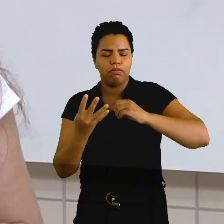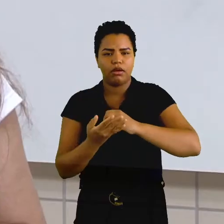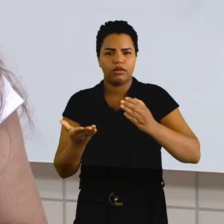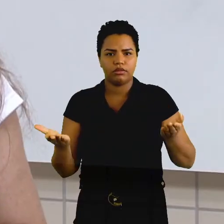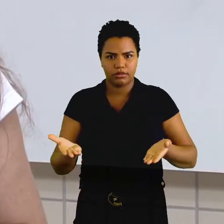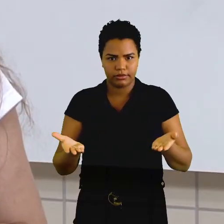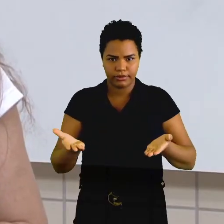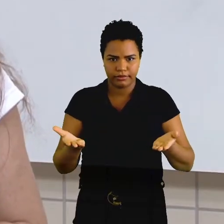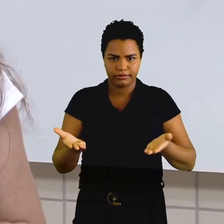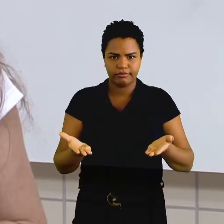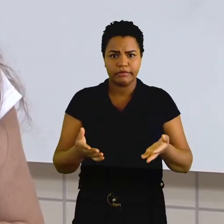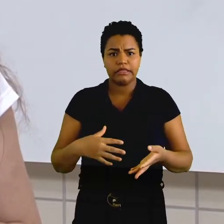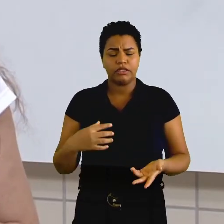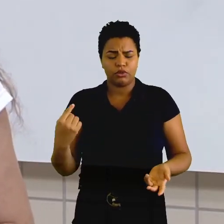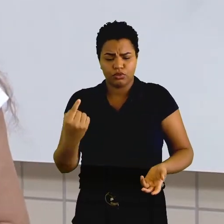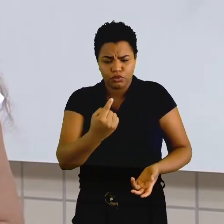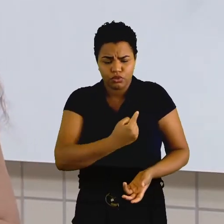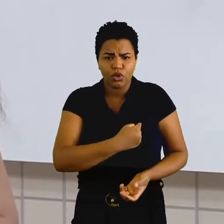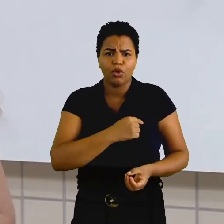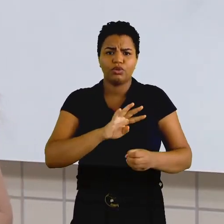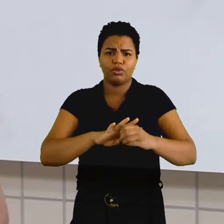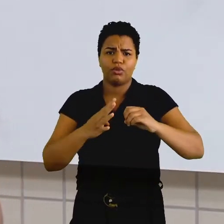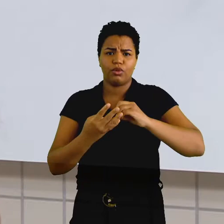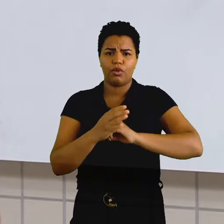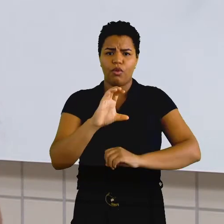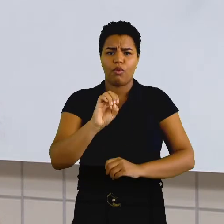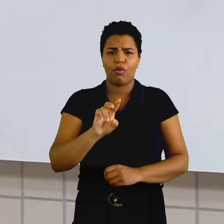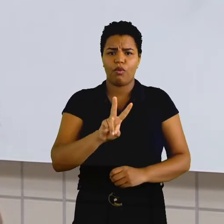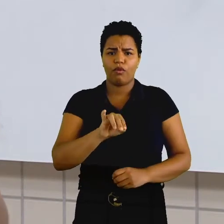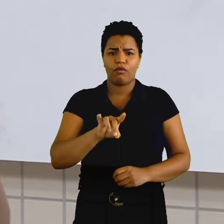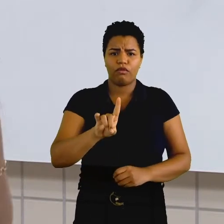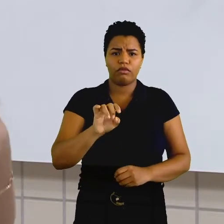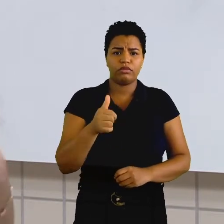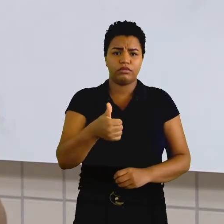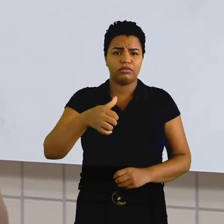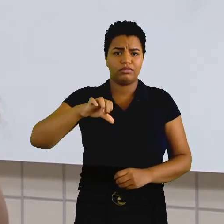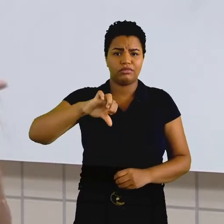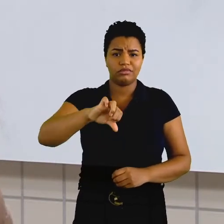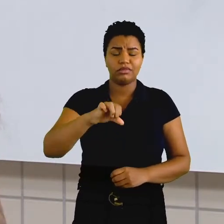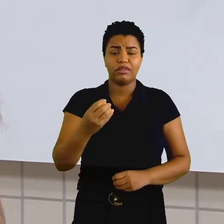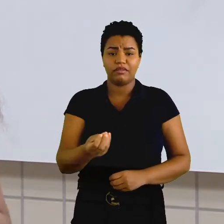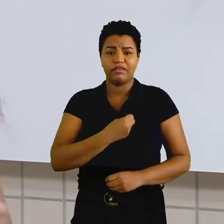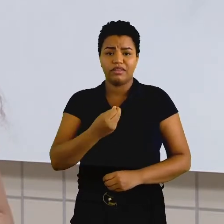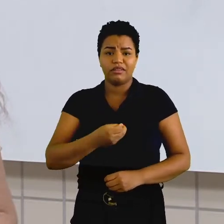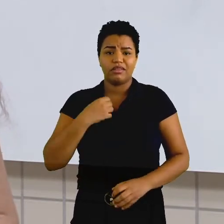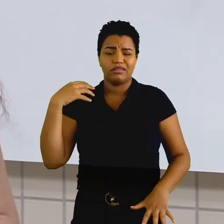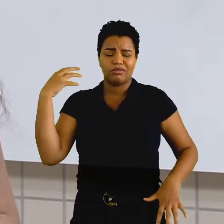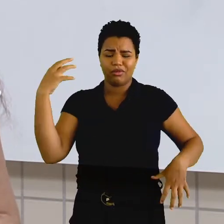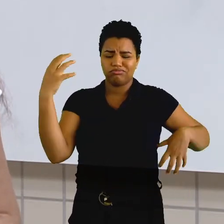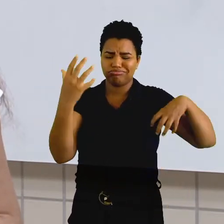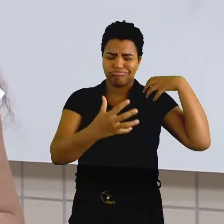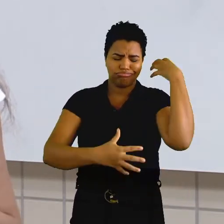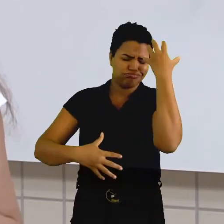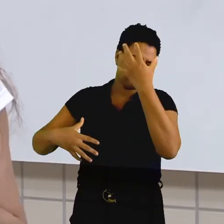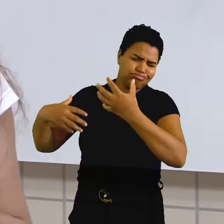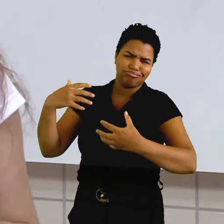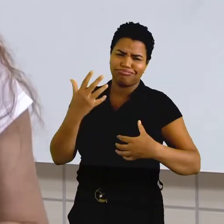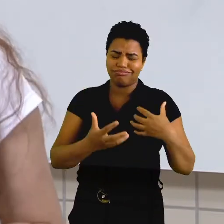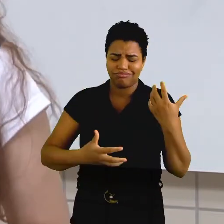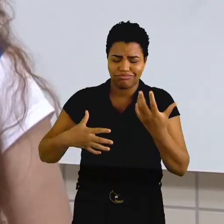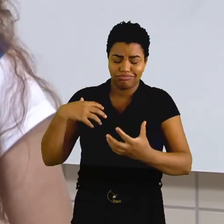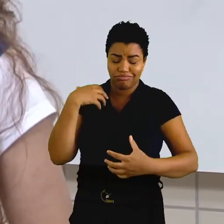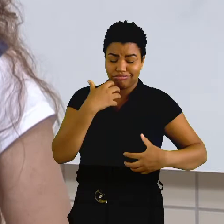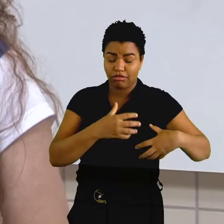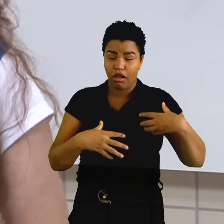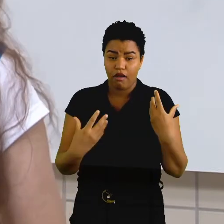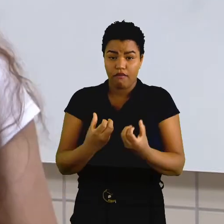essa pandemia do Covid-19, estamos vivendo um turbilhão de sentimentos. E eu acredito